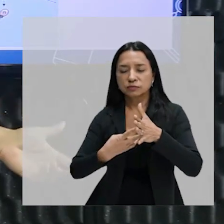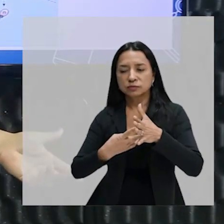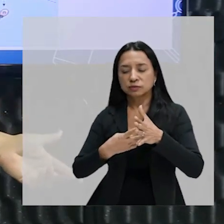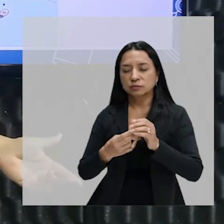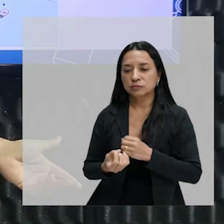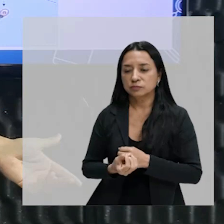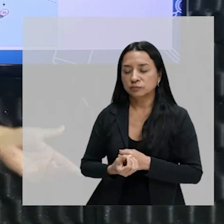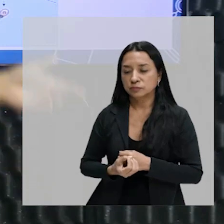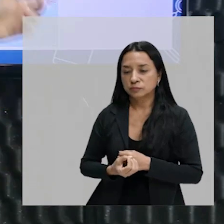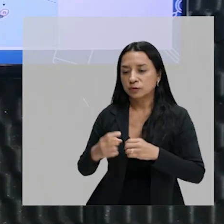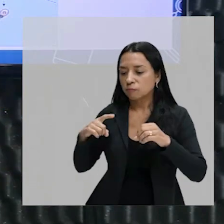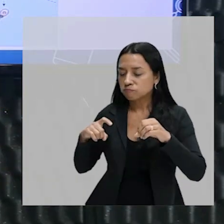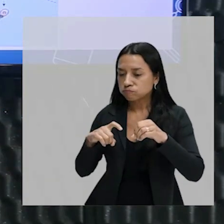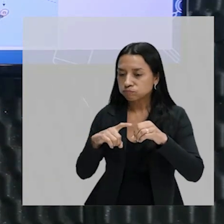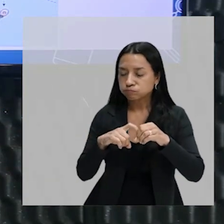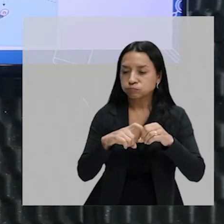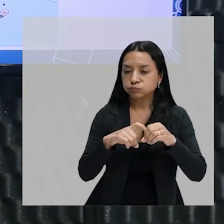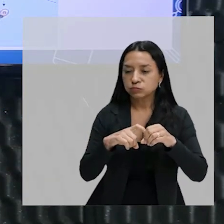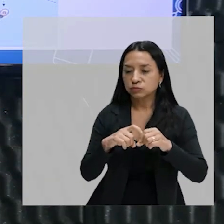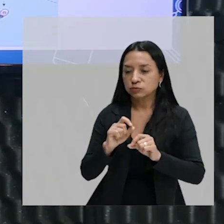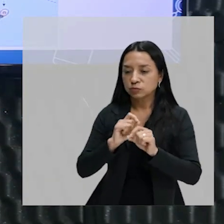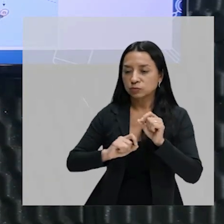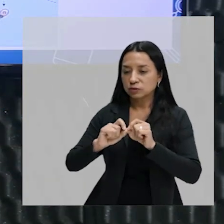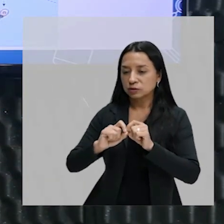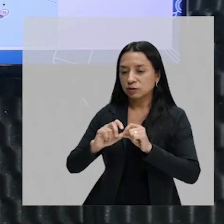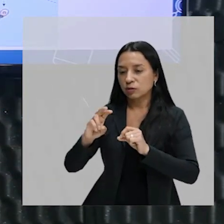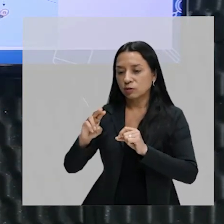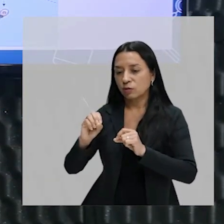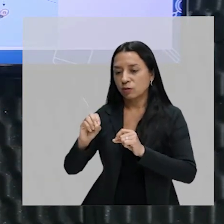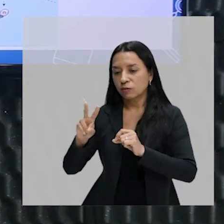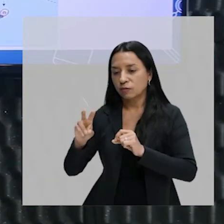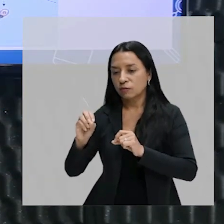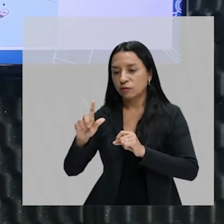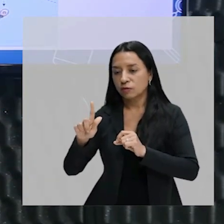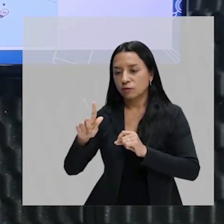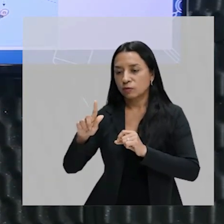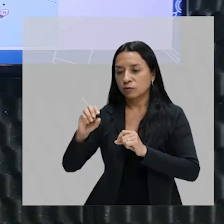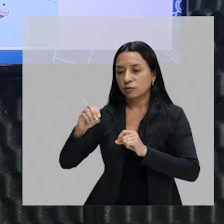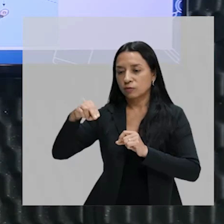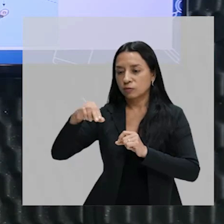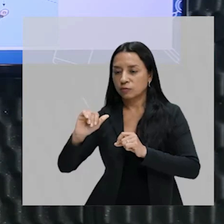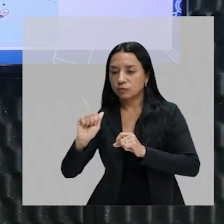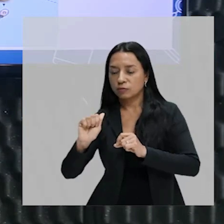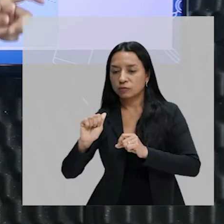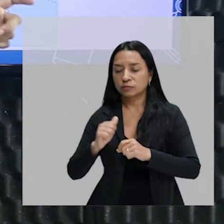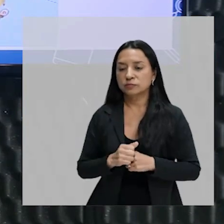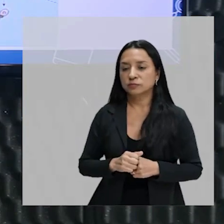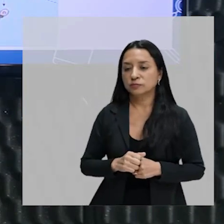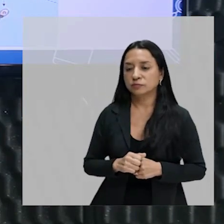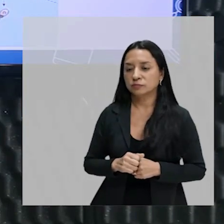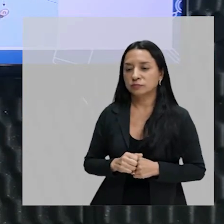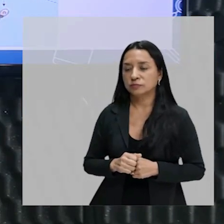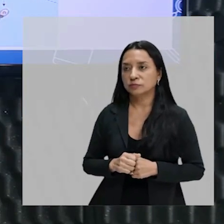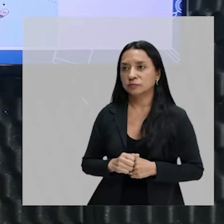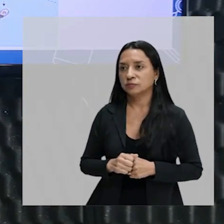os espermatozoides aqui são chamados de ovogonia tá o vogônia desculpa